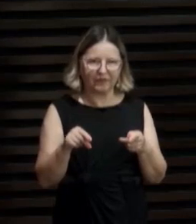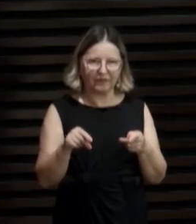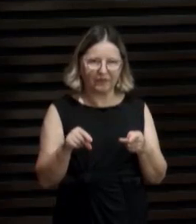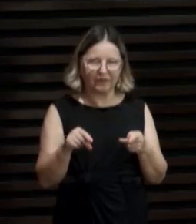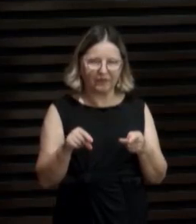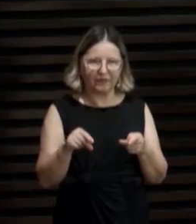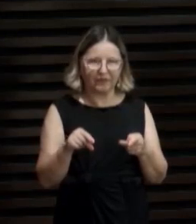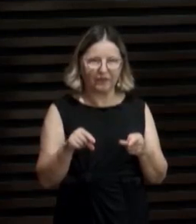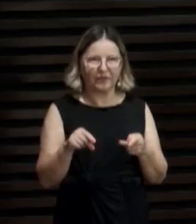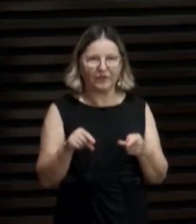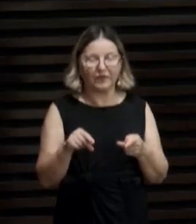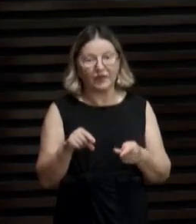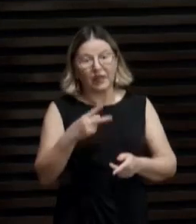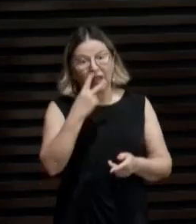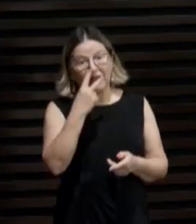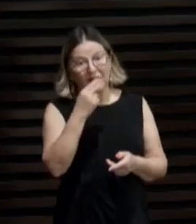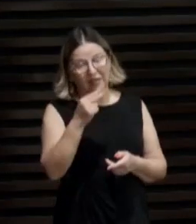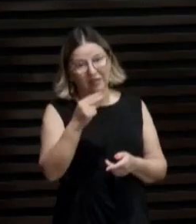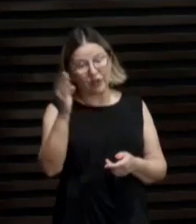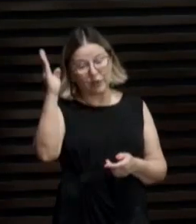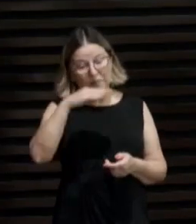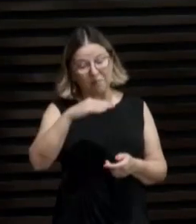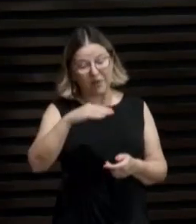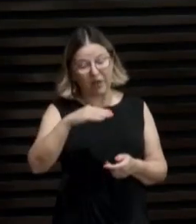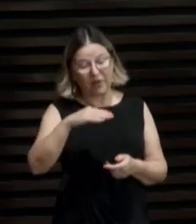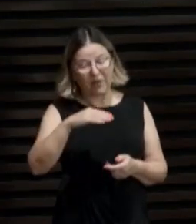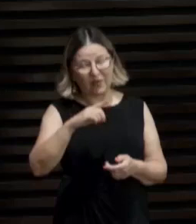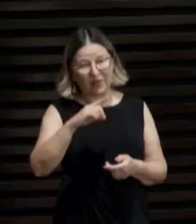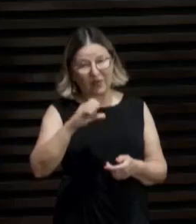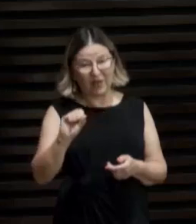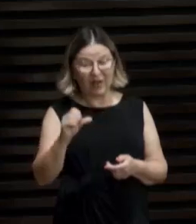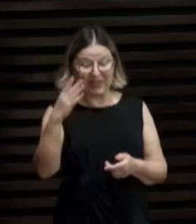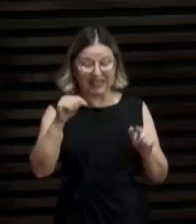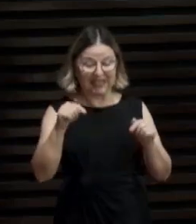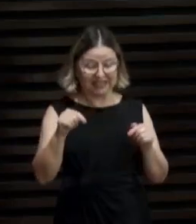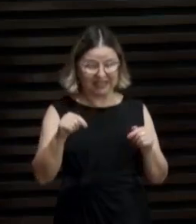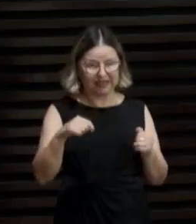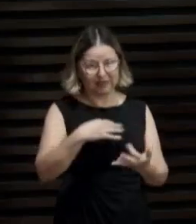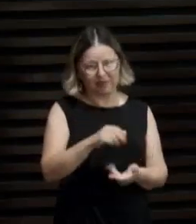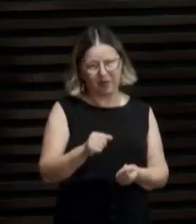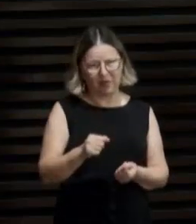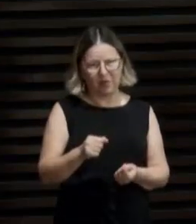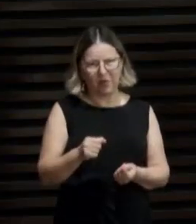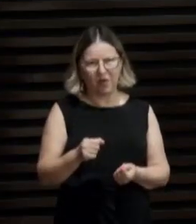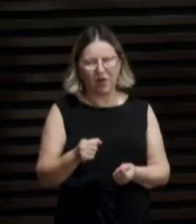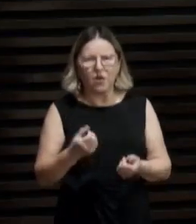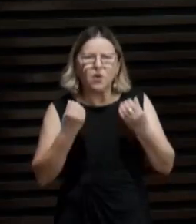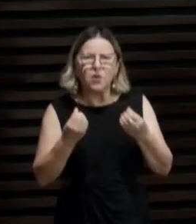mundo? Quando elas recebem uma ação que é maligna. Como é que elas sabem que é